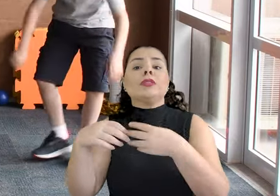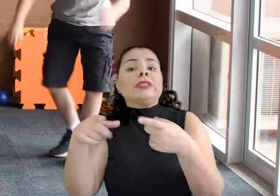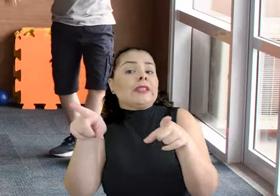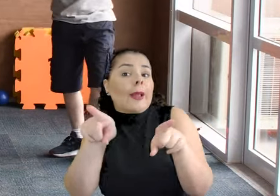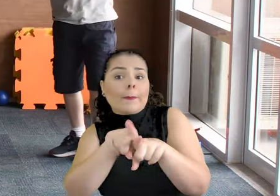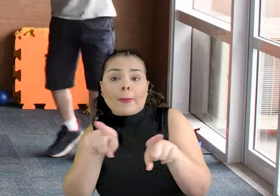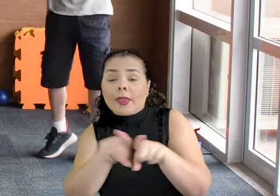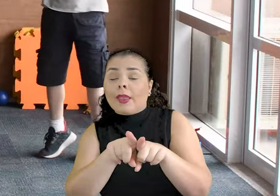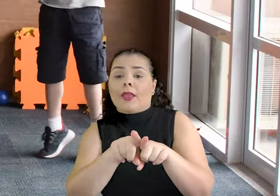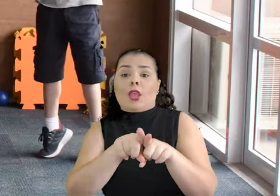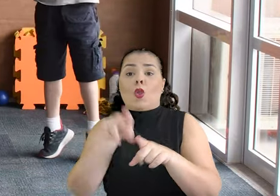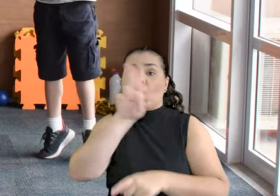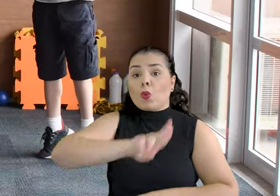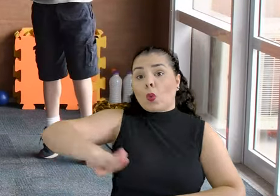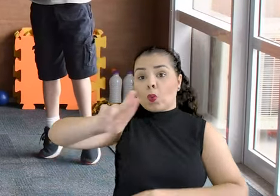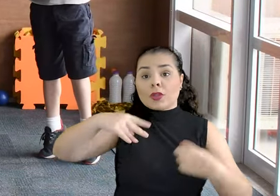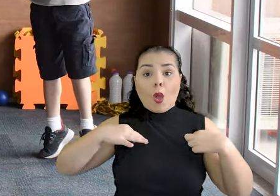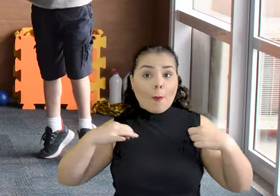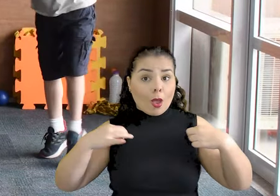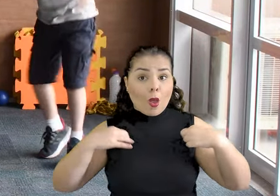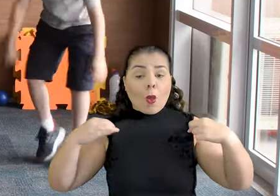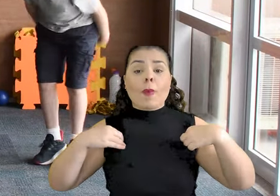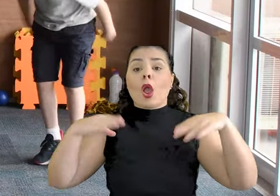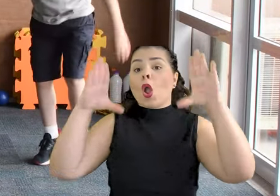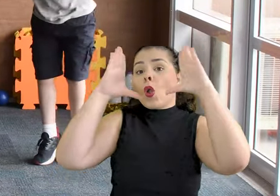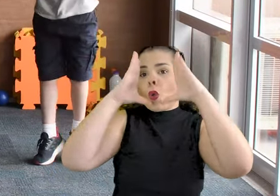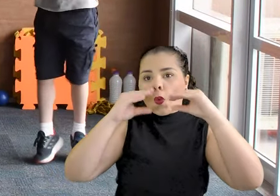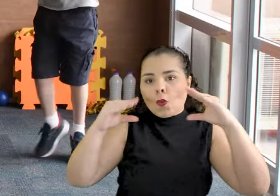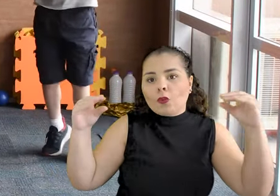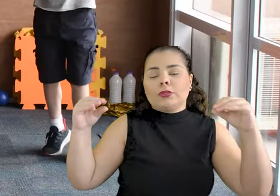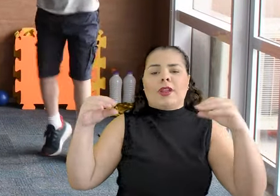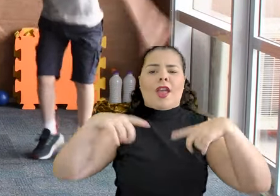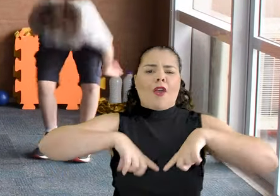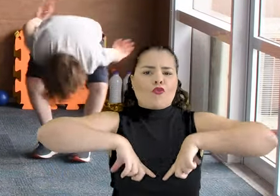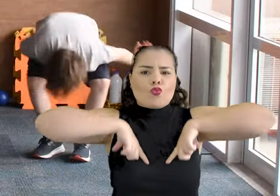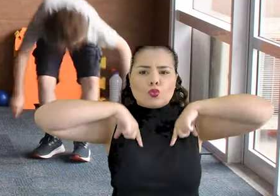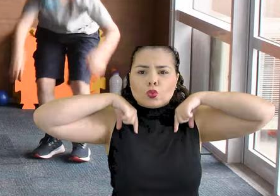De novo! Sobe, sobe, sobe, sobe, lá pra cima, aí...